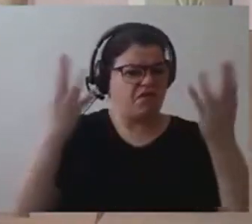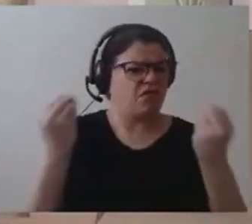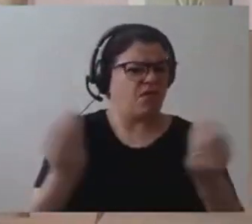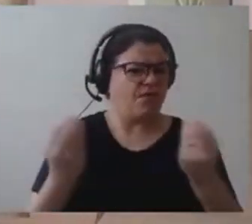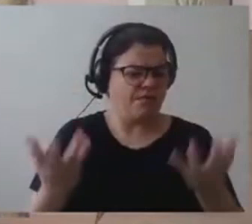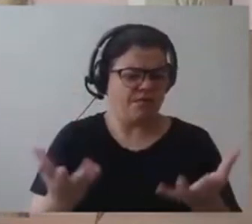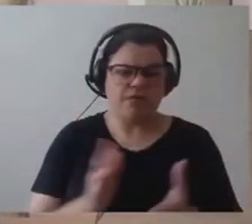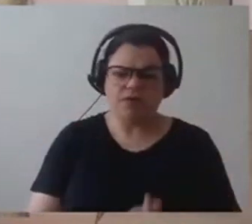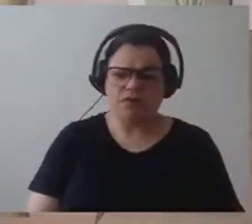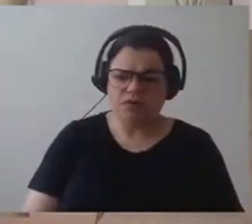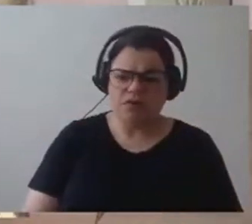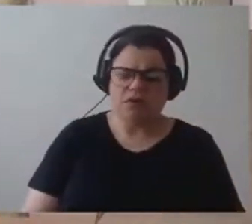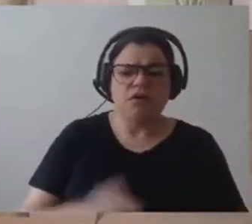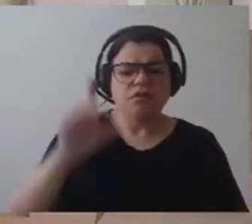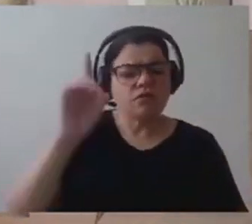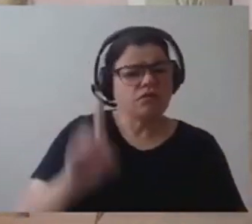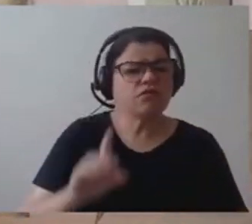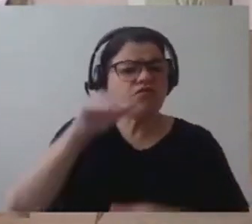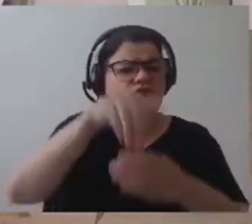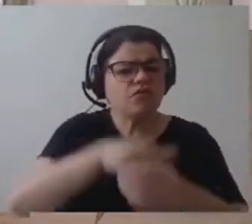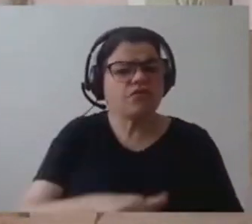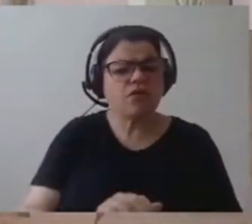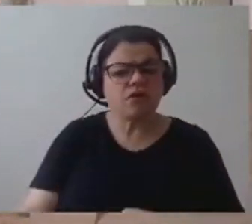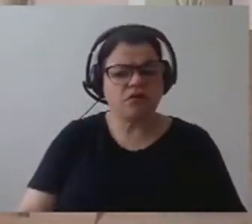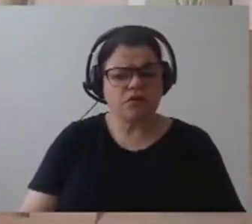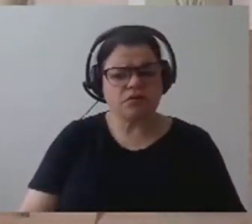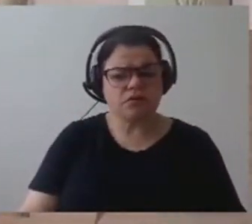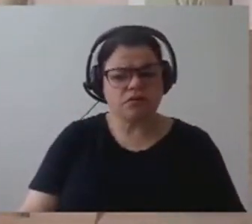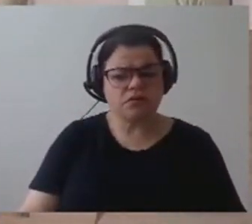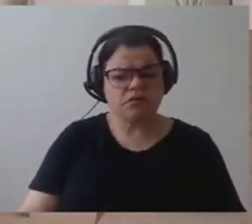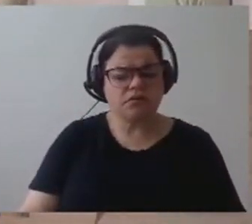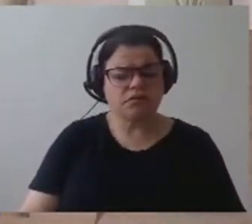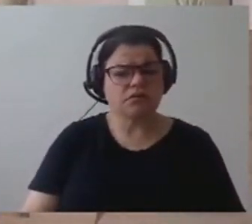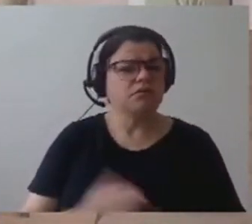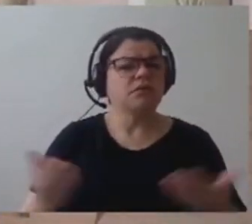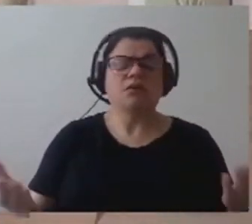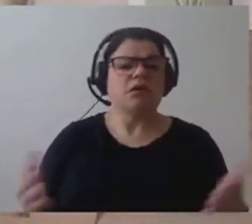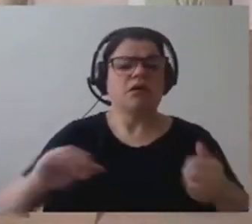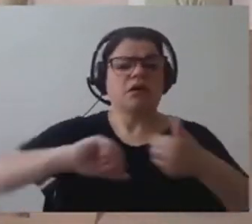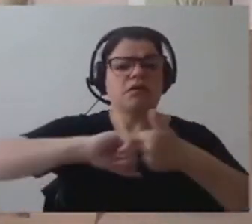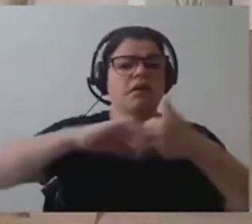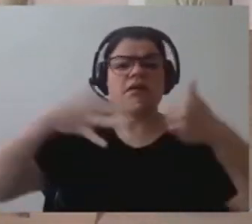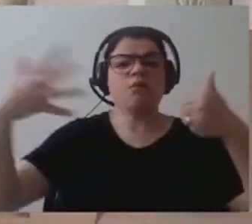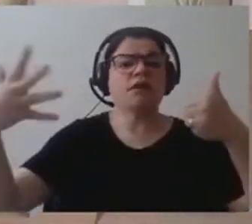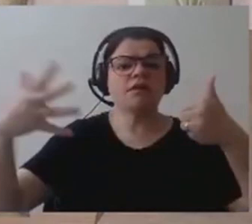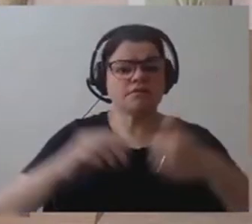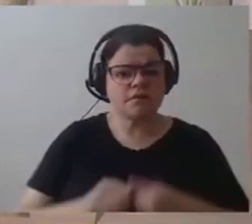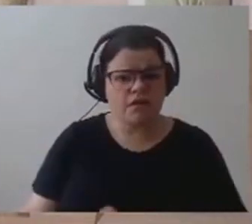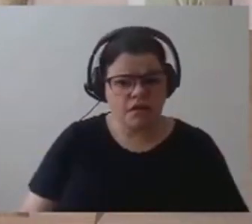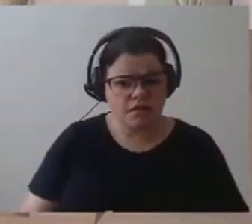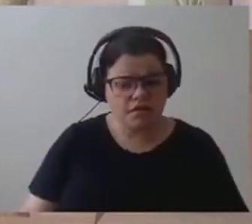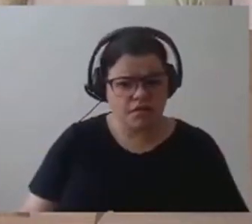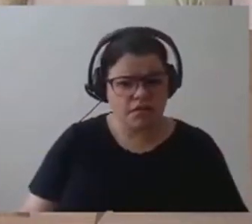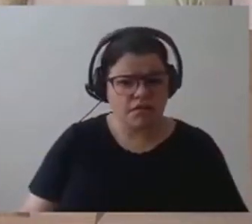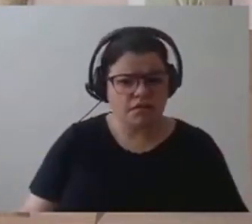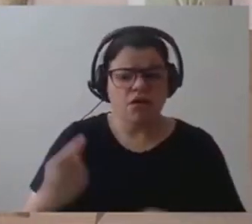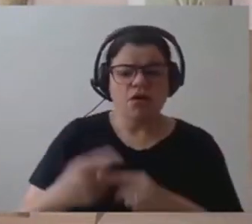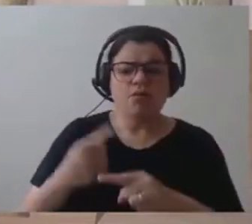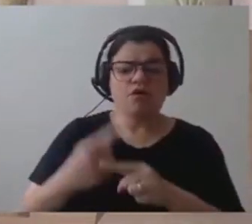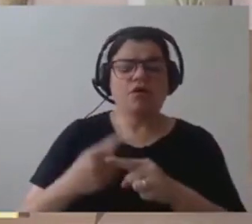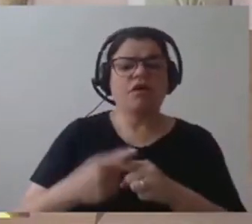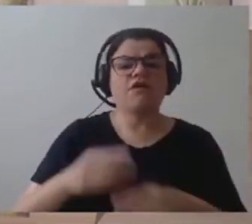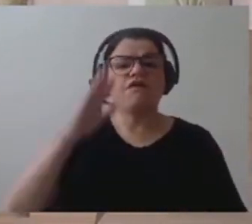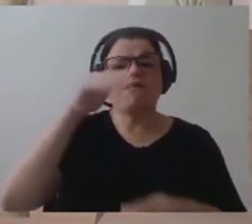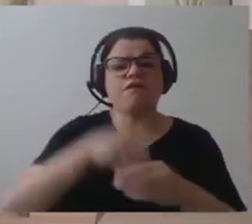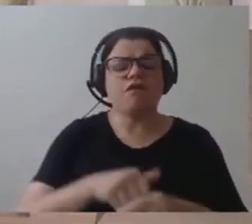tenho direito a voto onde está a chamada democracia porque só tem direito a voto quem faz parte